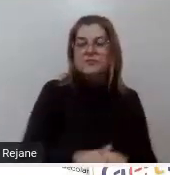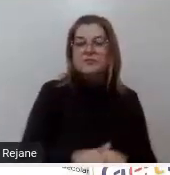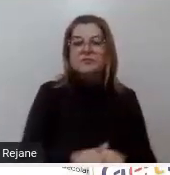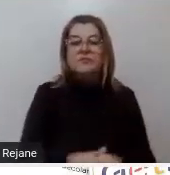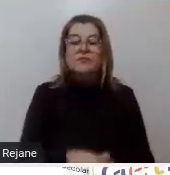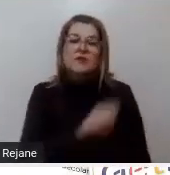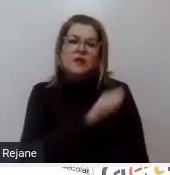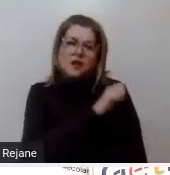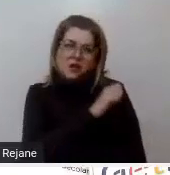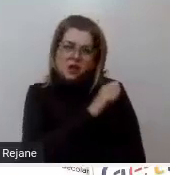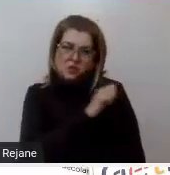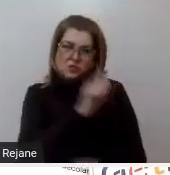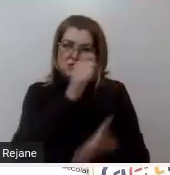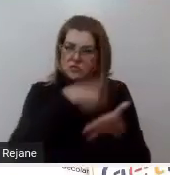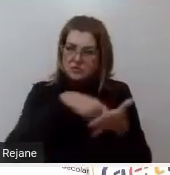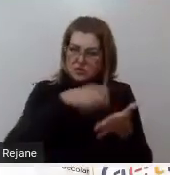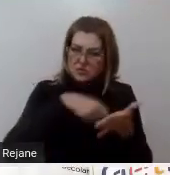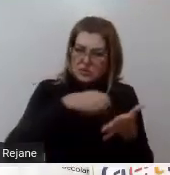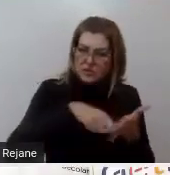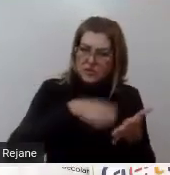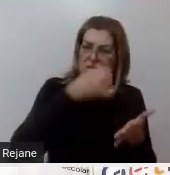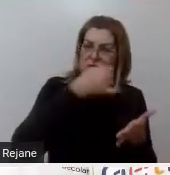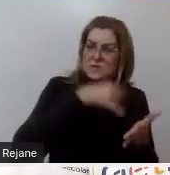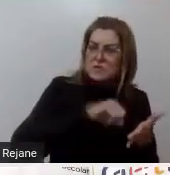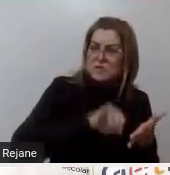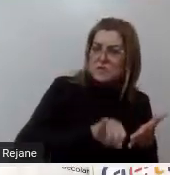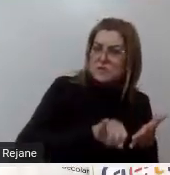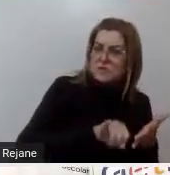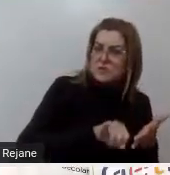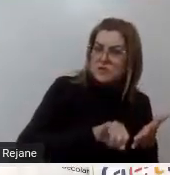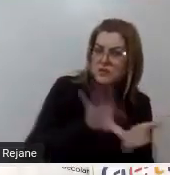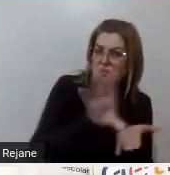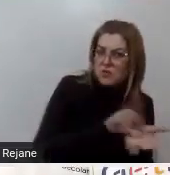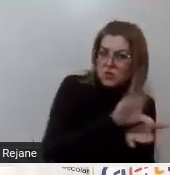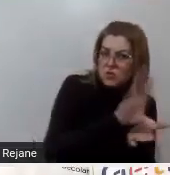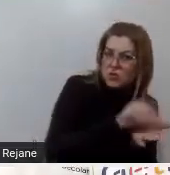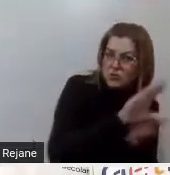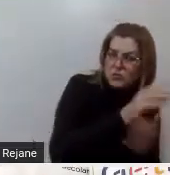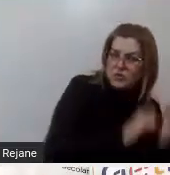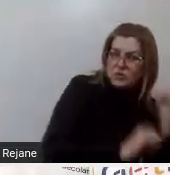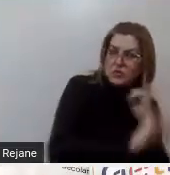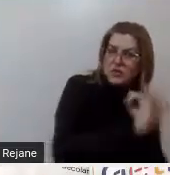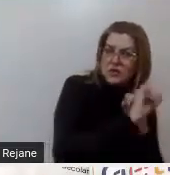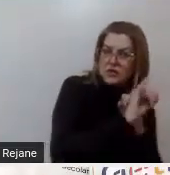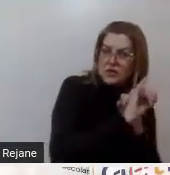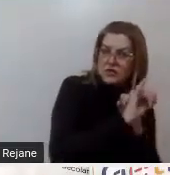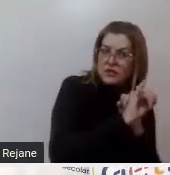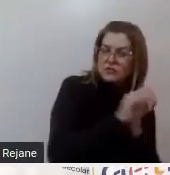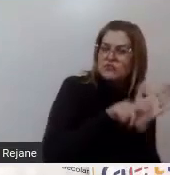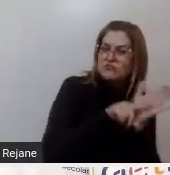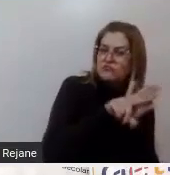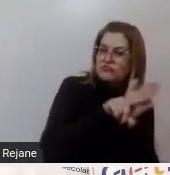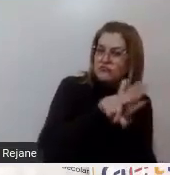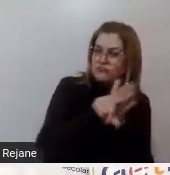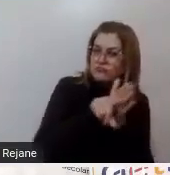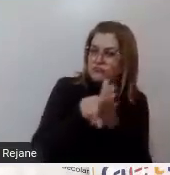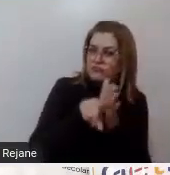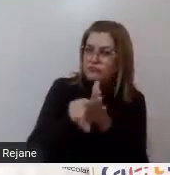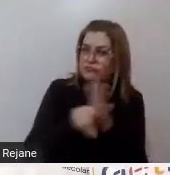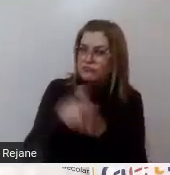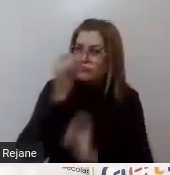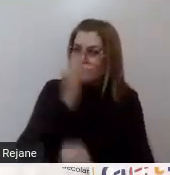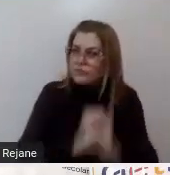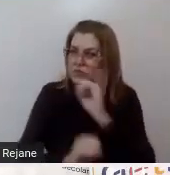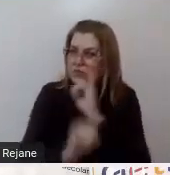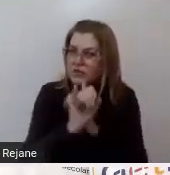dentro desse documento, se ele só copiou da internet, e aí eles fazem uma busca, né, na internet para ver